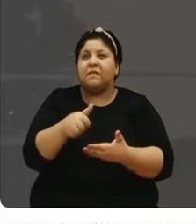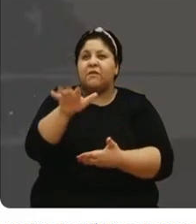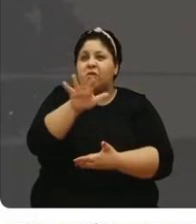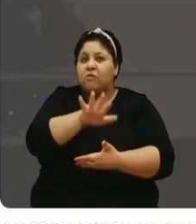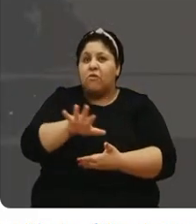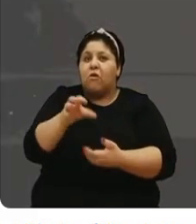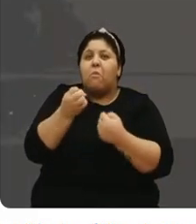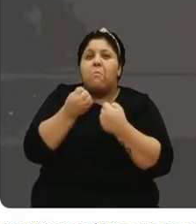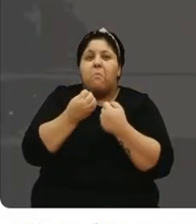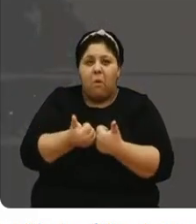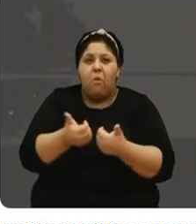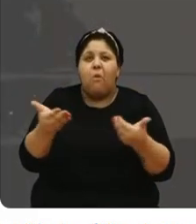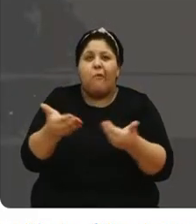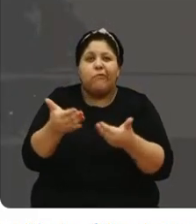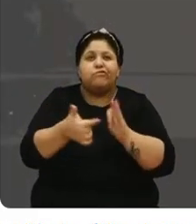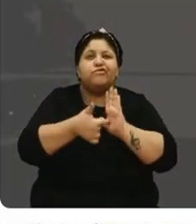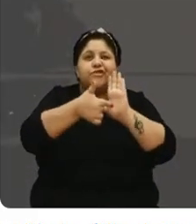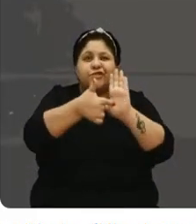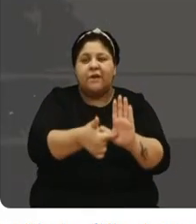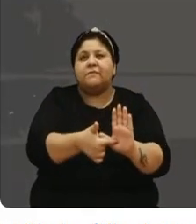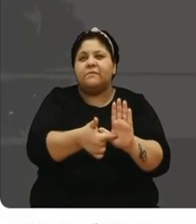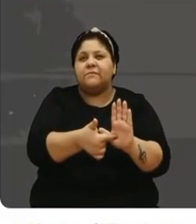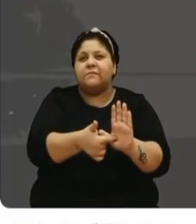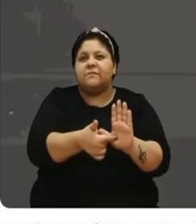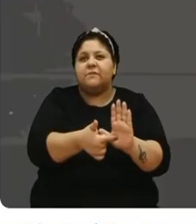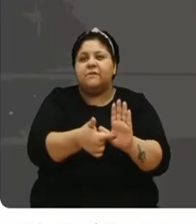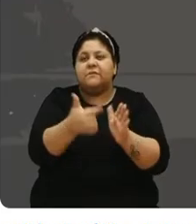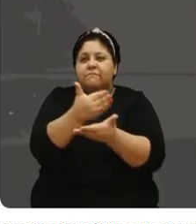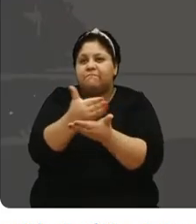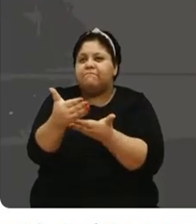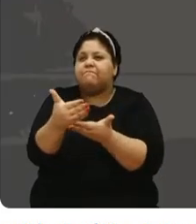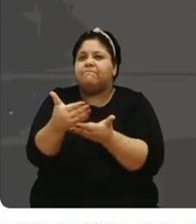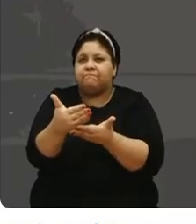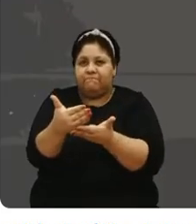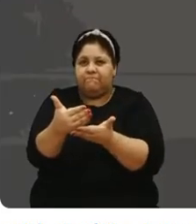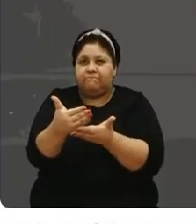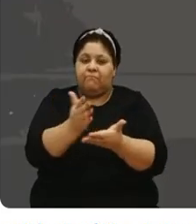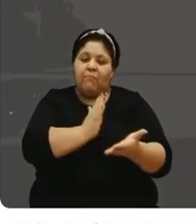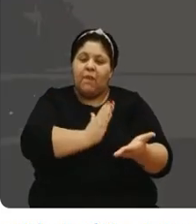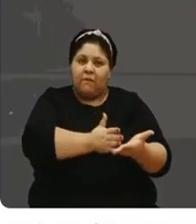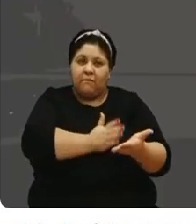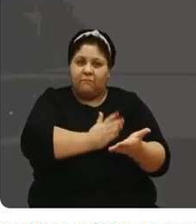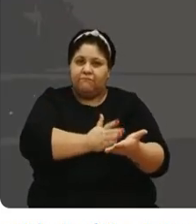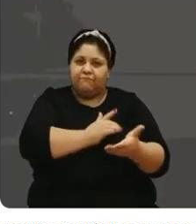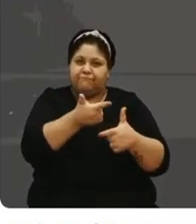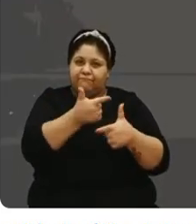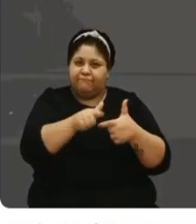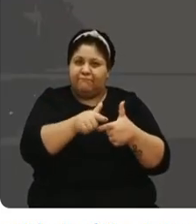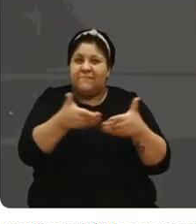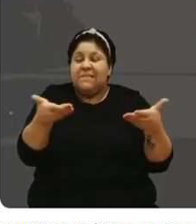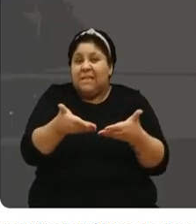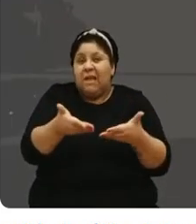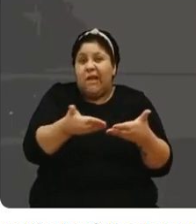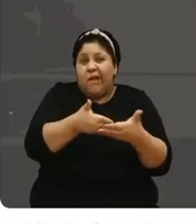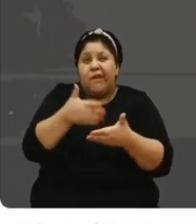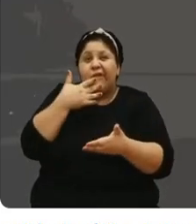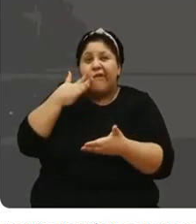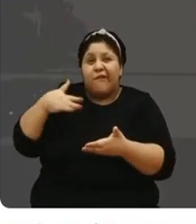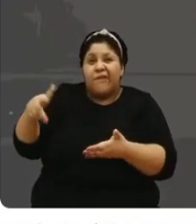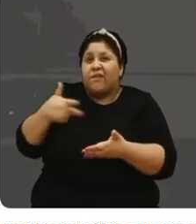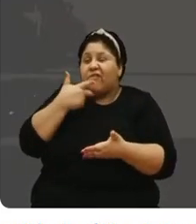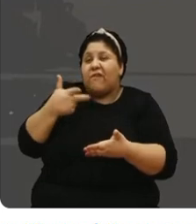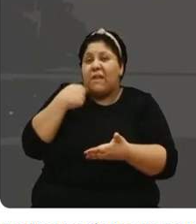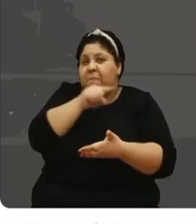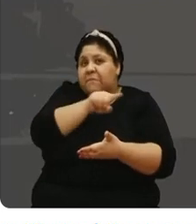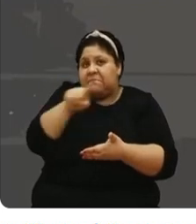geral bom, já apresentando de início a miocardite. Então, sim, são crianças, essas crianças que eu